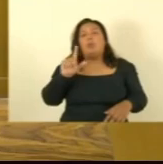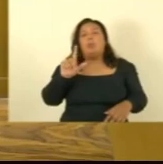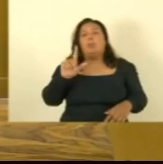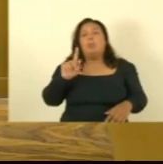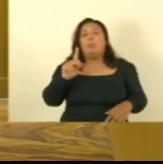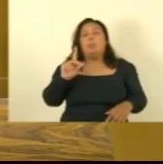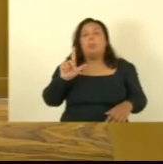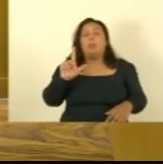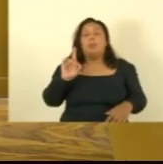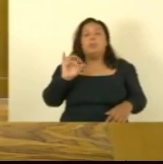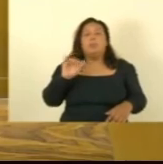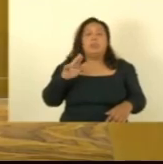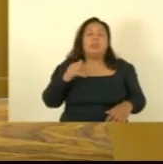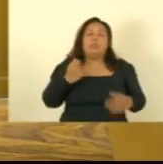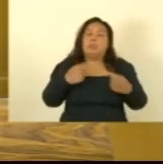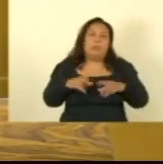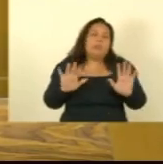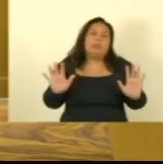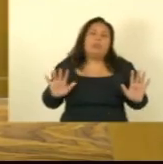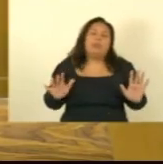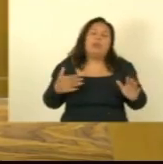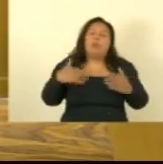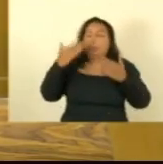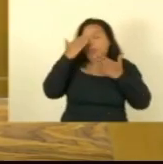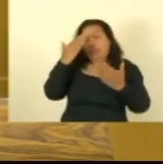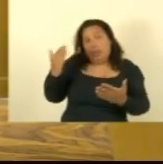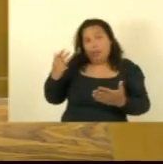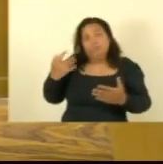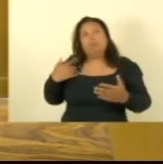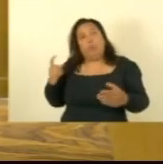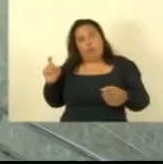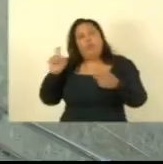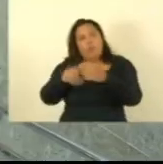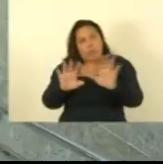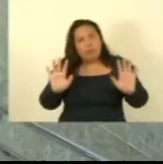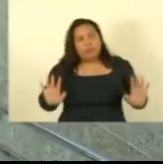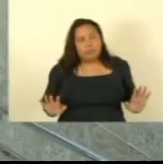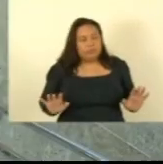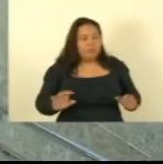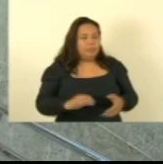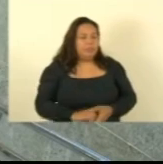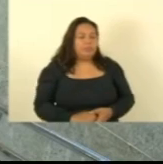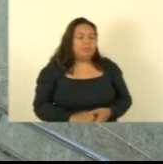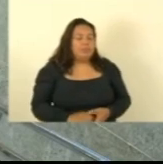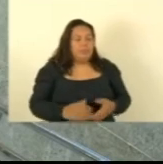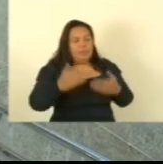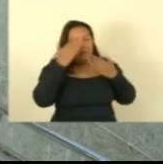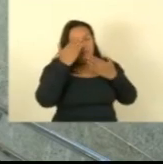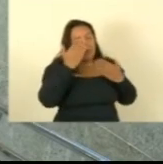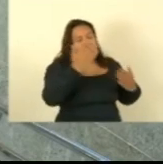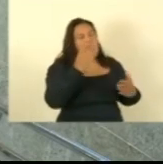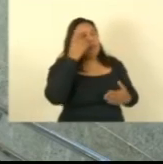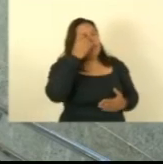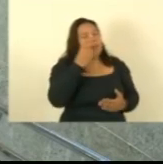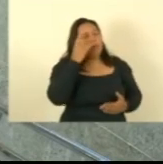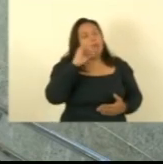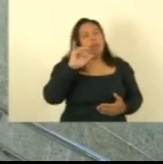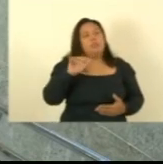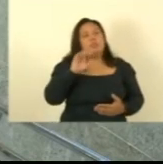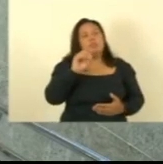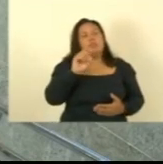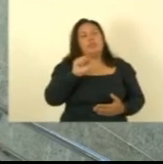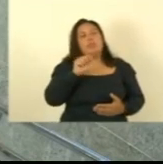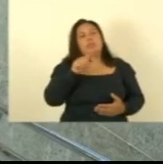isso. Obrigado. Por enquanto, vou voltar, hein? Muito obrigado, deputado engenheiro Zé